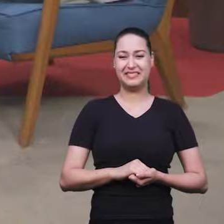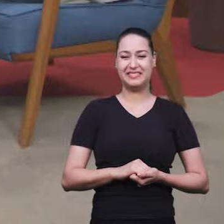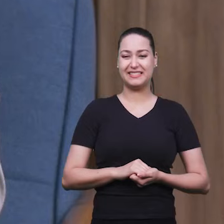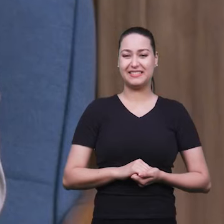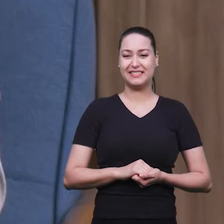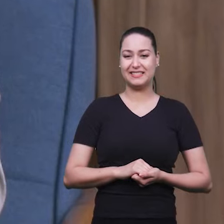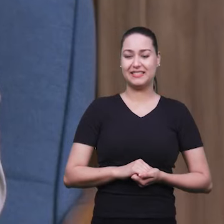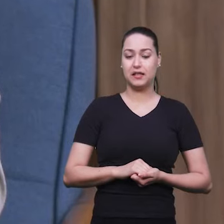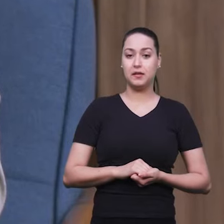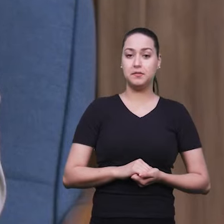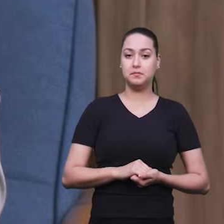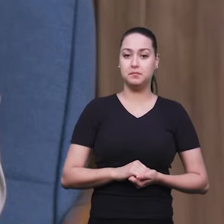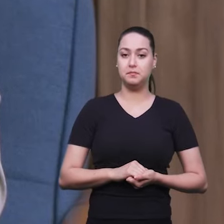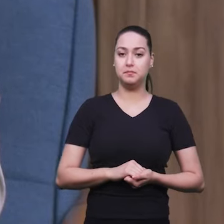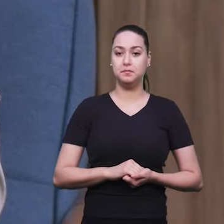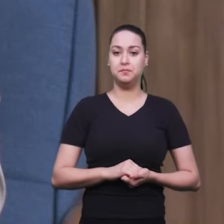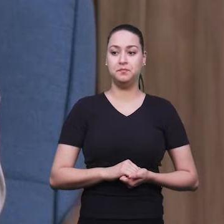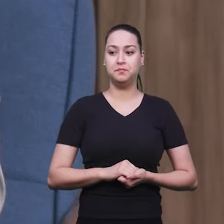vocês